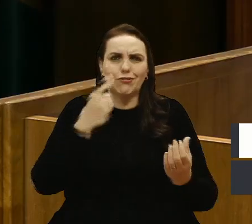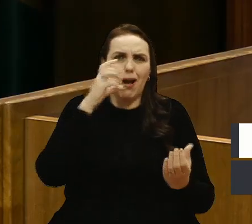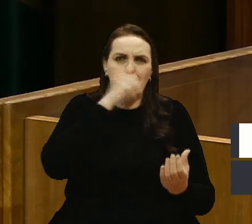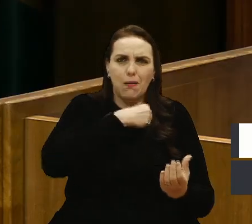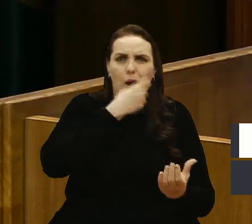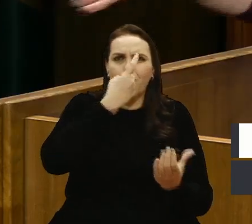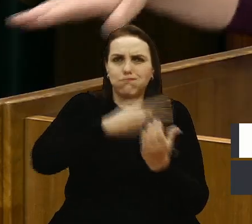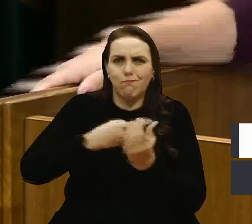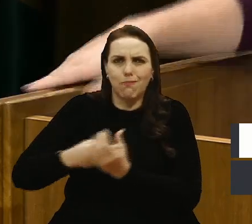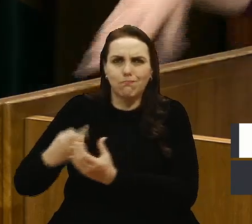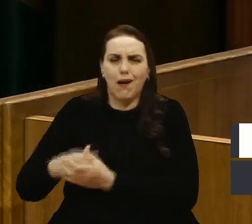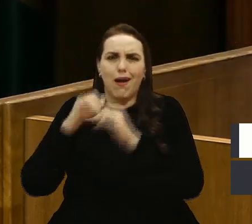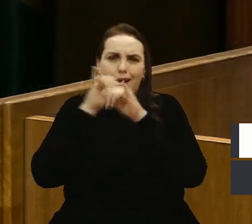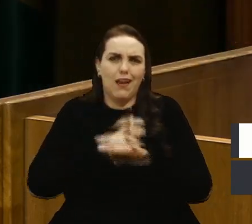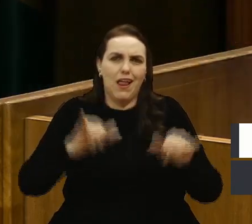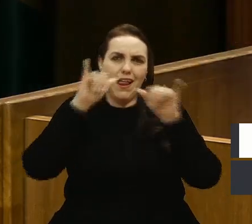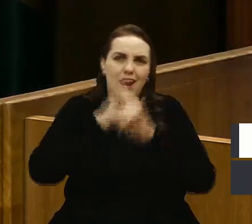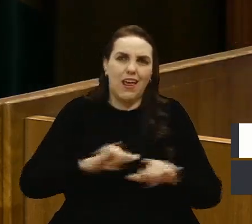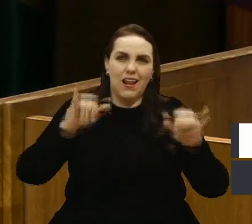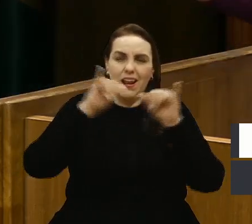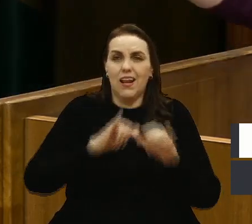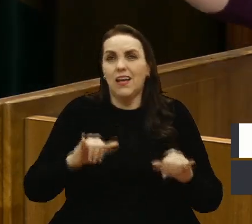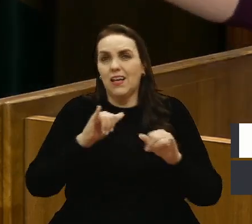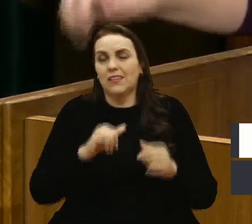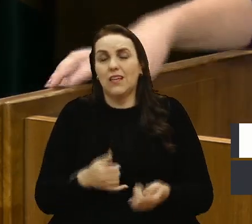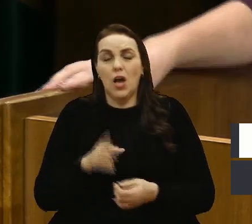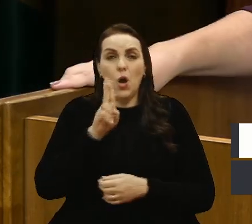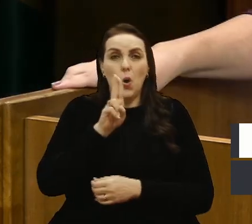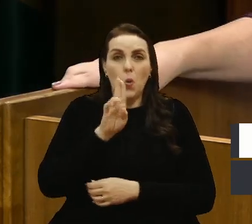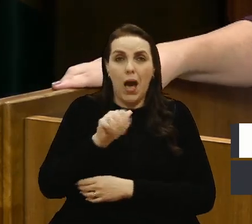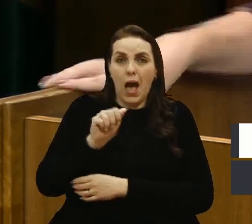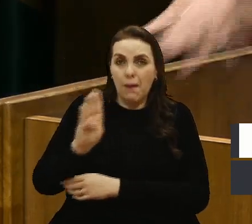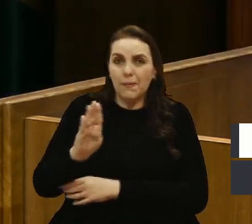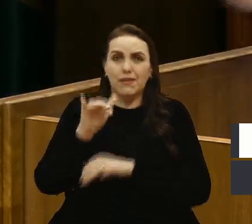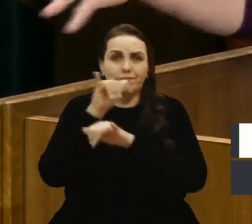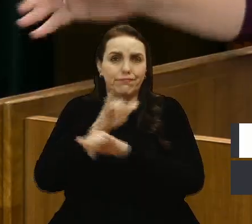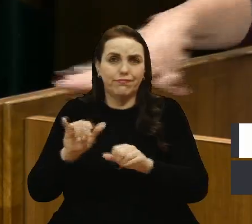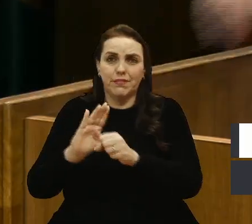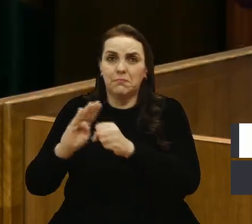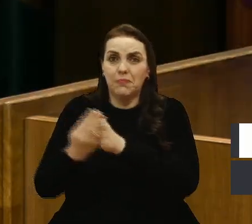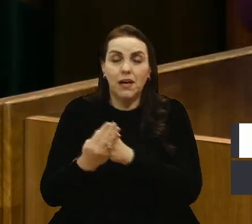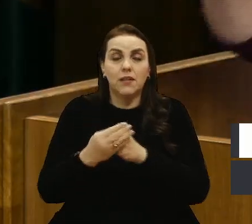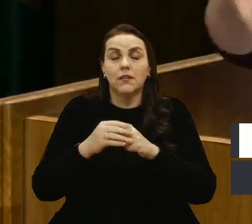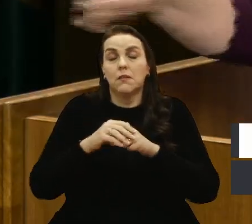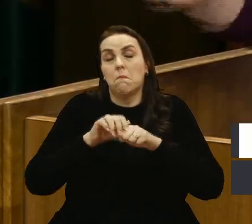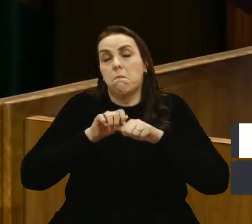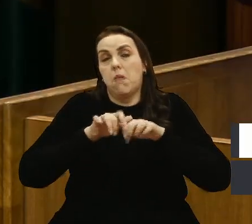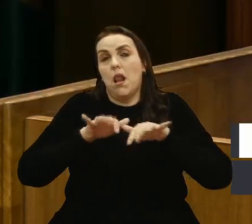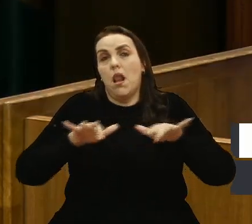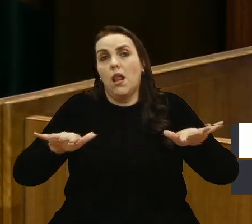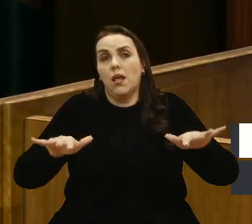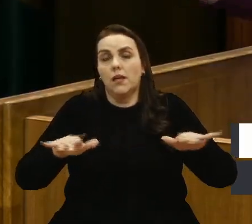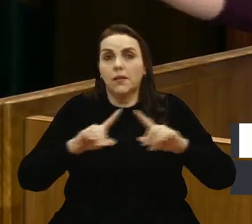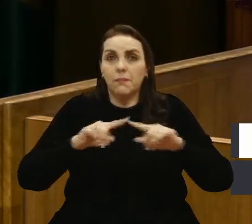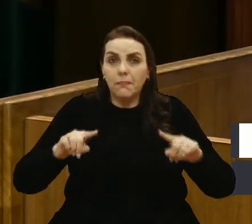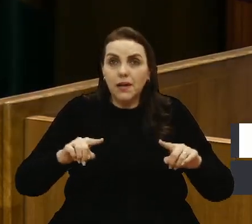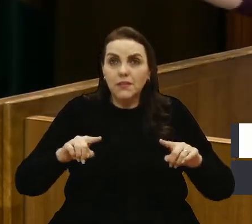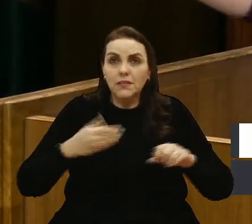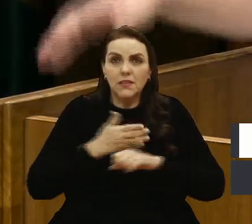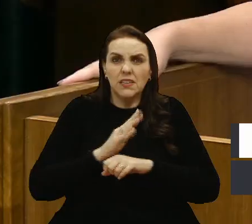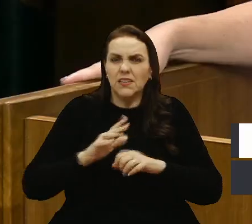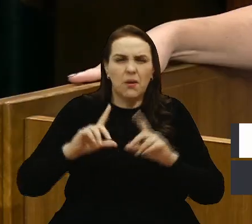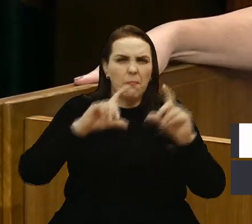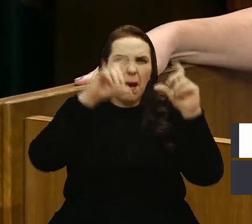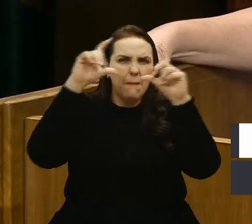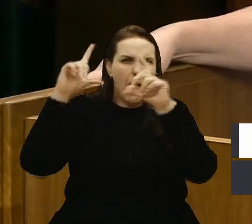foram depois mais anúncio, e depois vão na UAB anunciar os bairros, e assim por diante. E a sanção lá com muitas fotos,